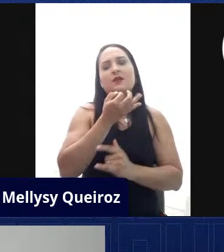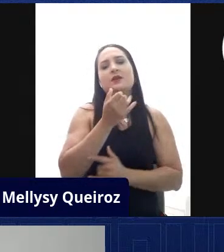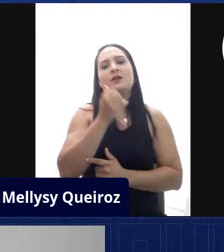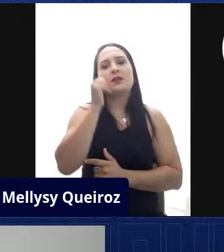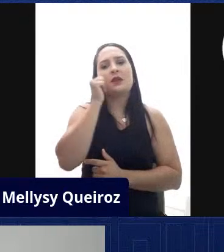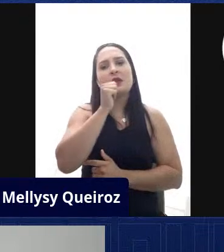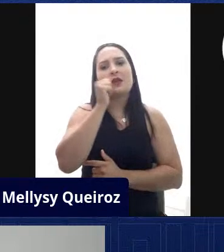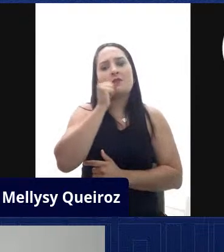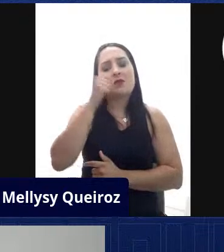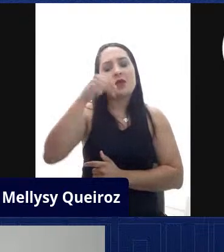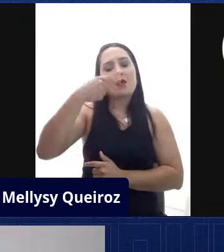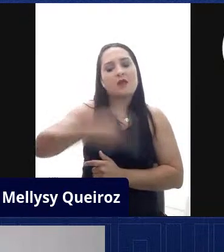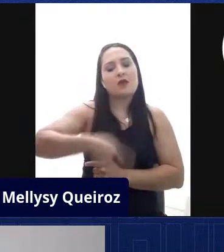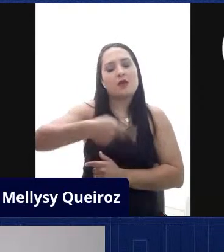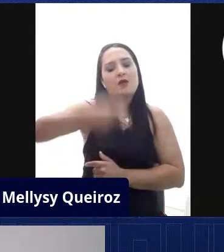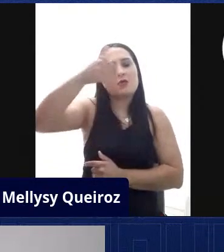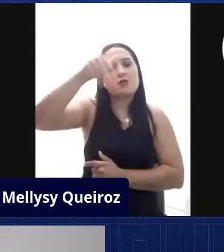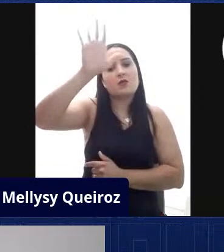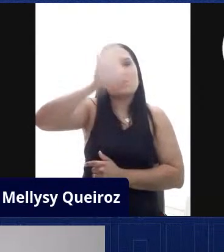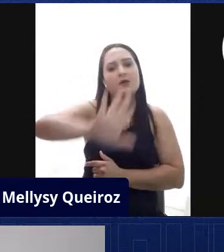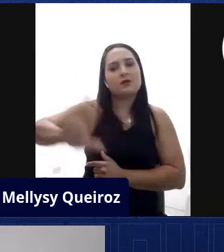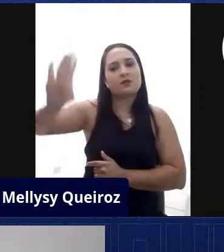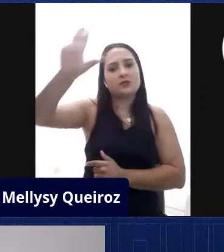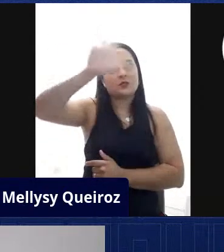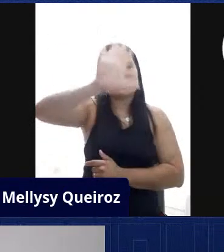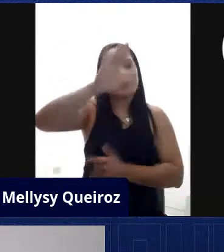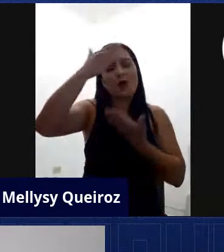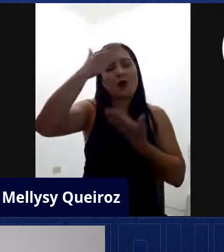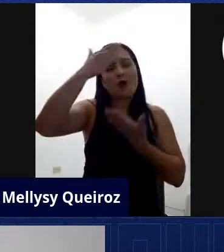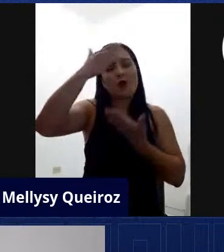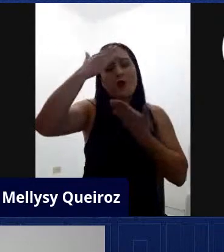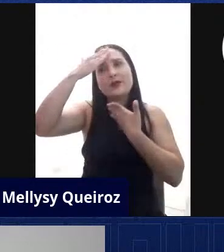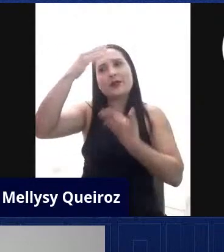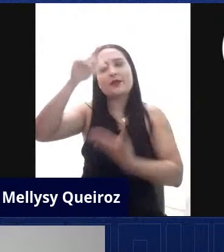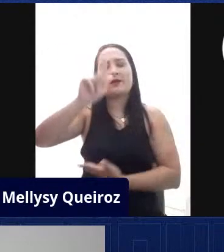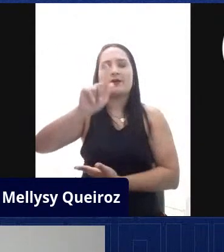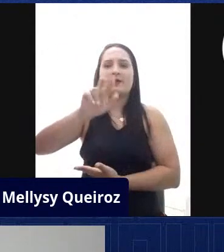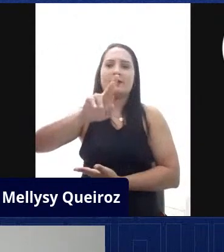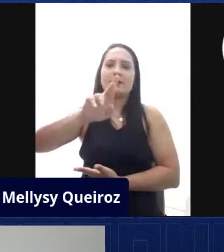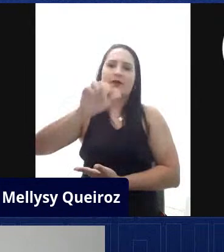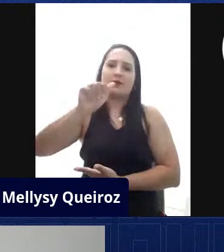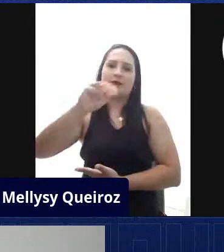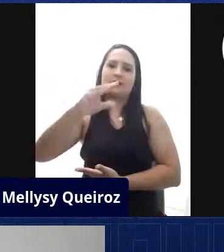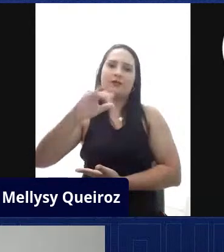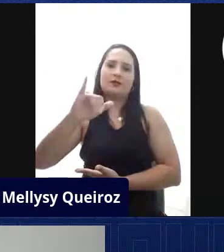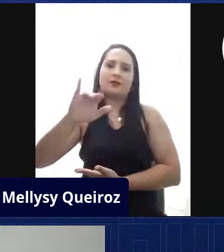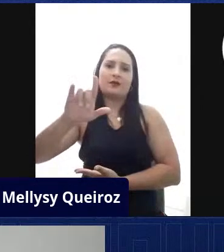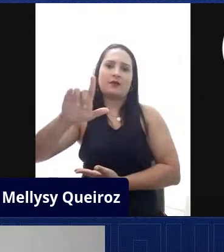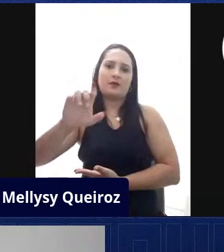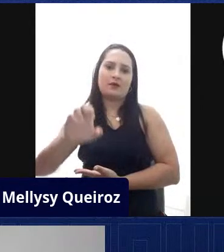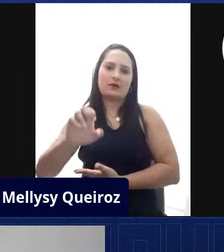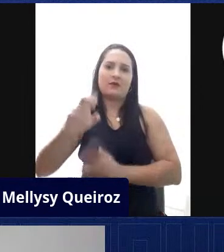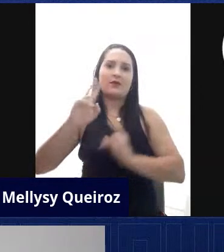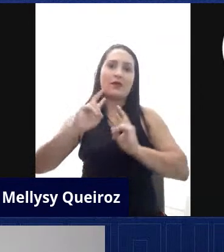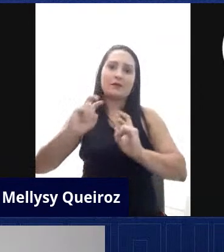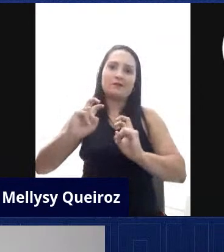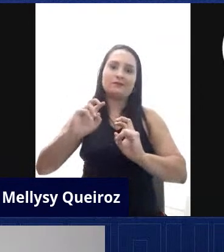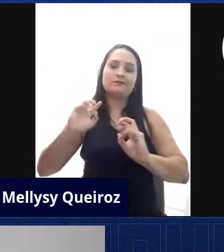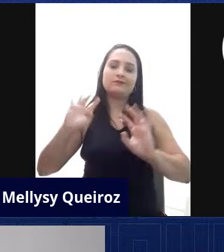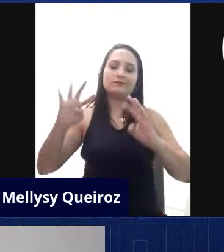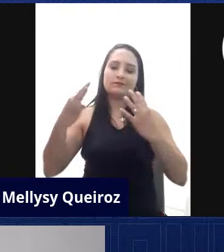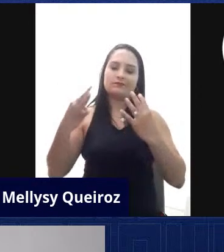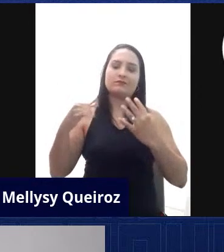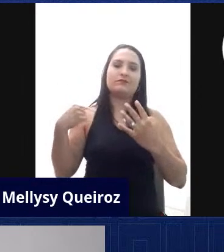pelo trabalho, Graciete. Então, neste momento que a gente estava no projeto, era sim um trabalho focado nas mulheres